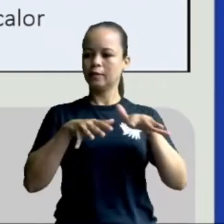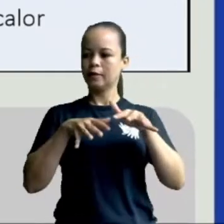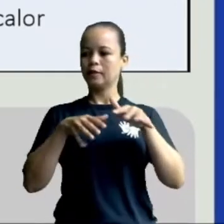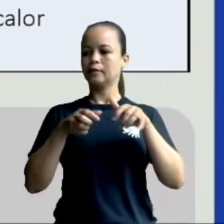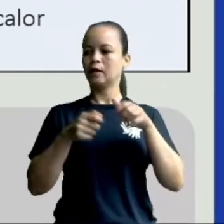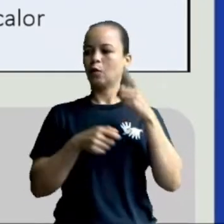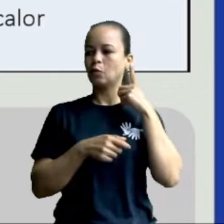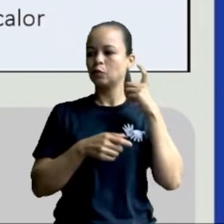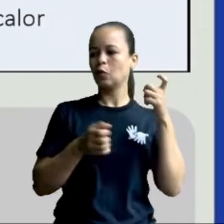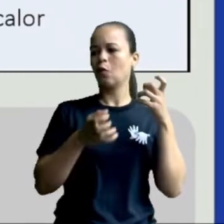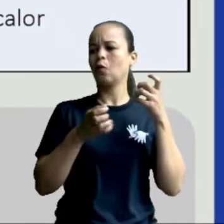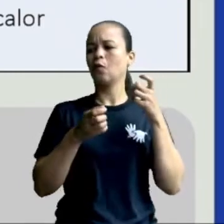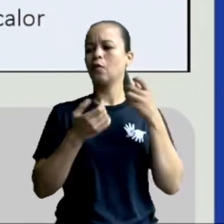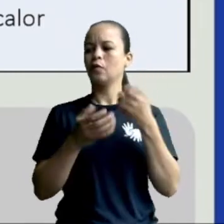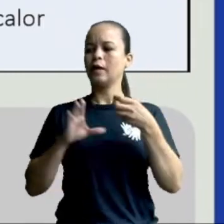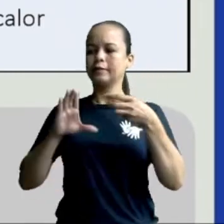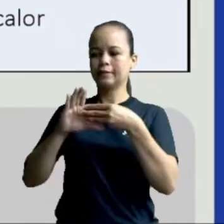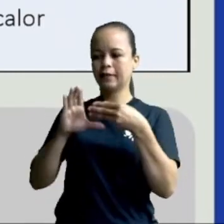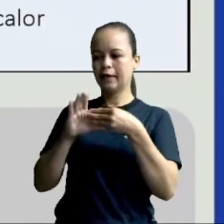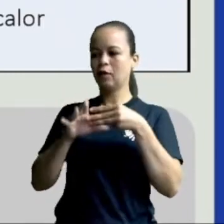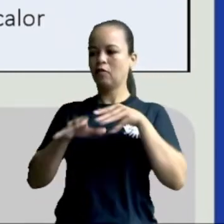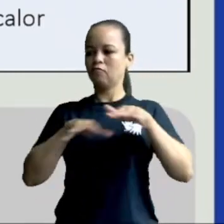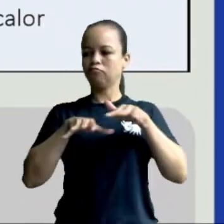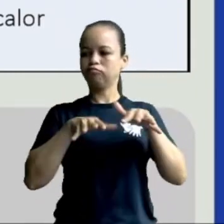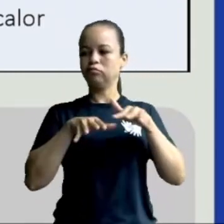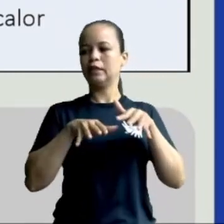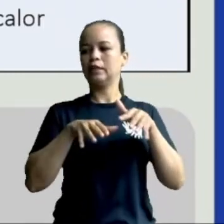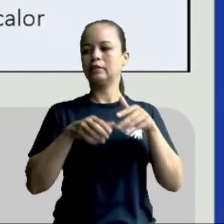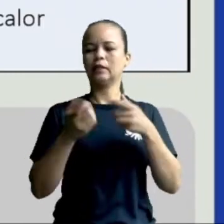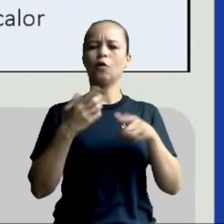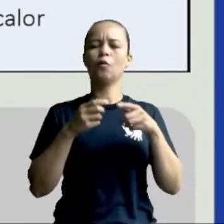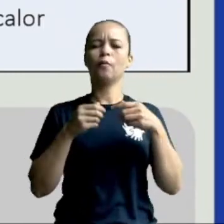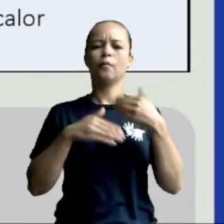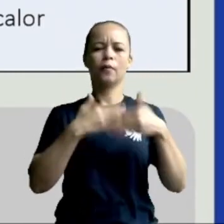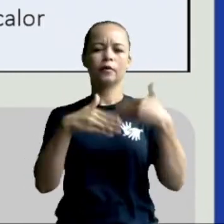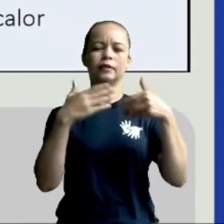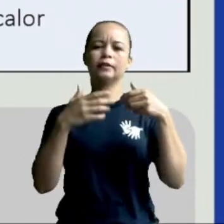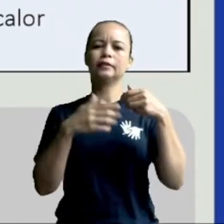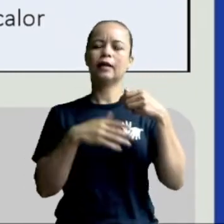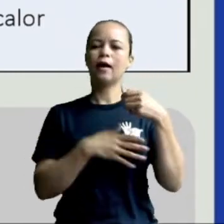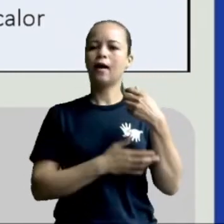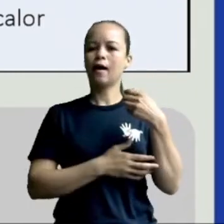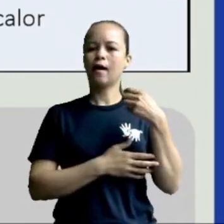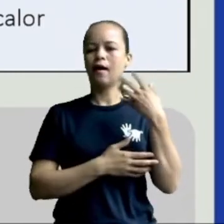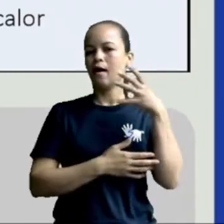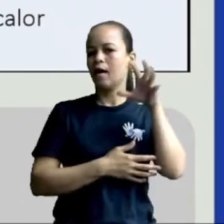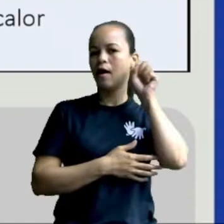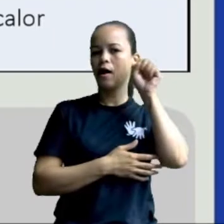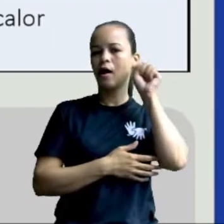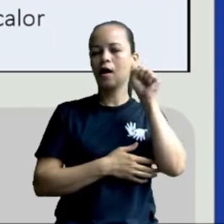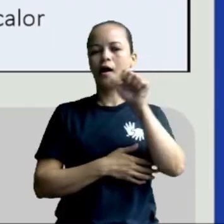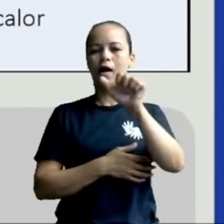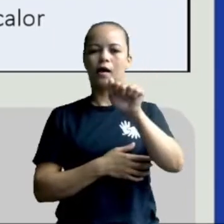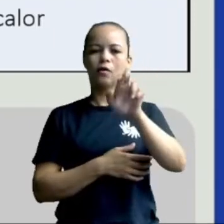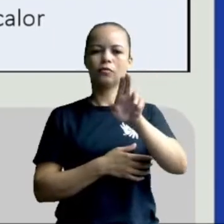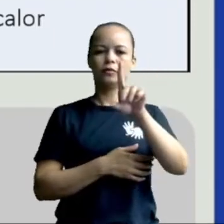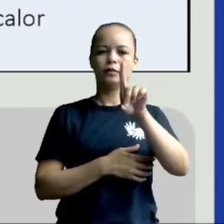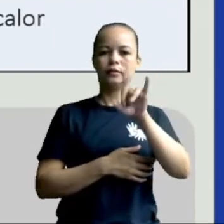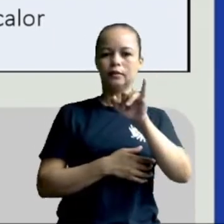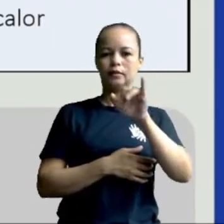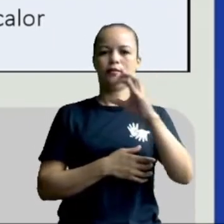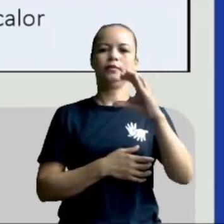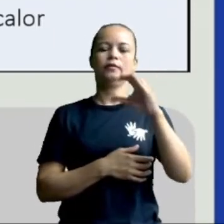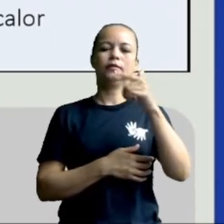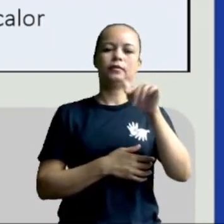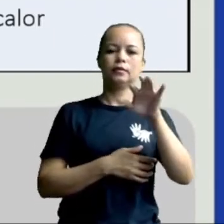E aí eu podia citar um bom exemplo, o próprio processo da audição tem relação íntima com esses receptores, os mecanos